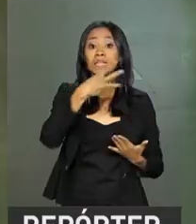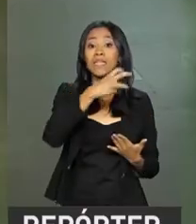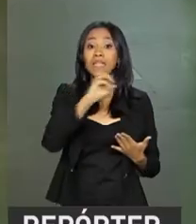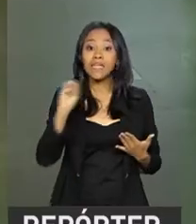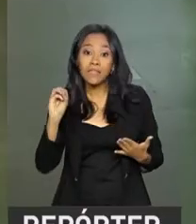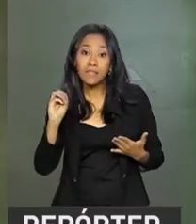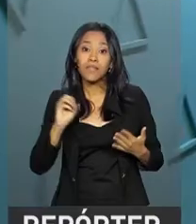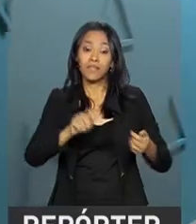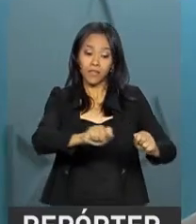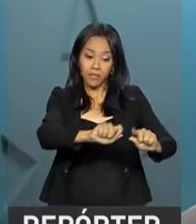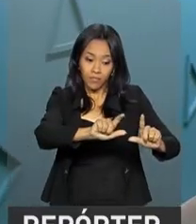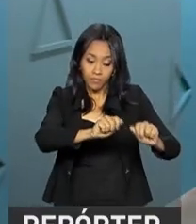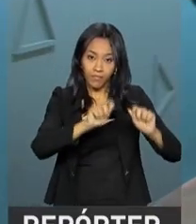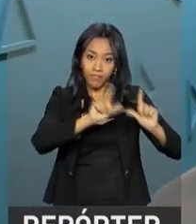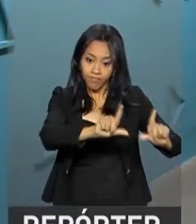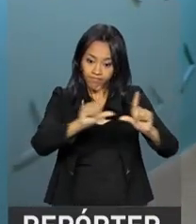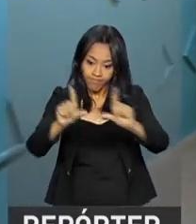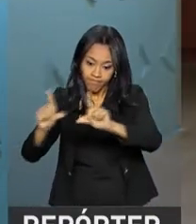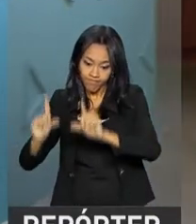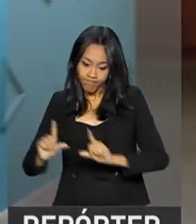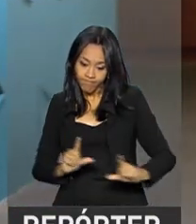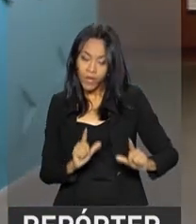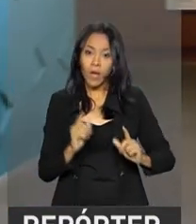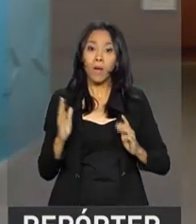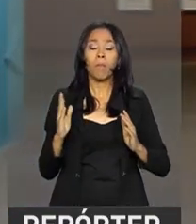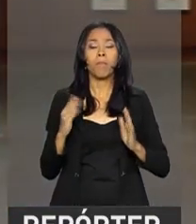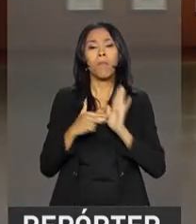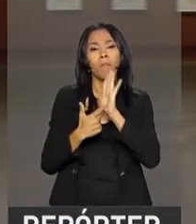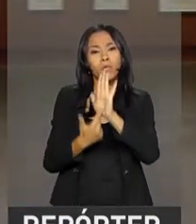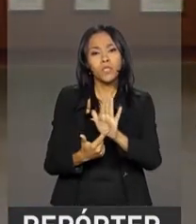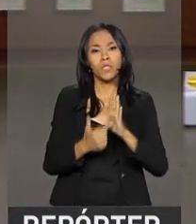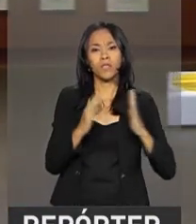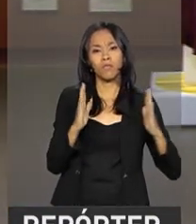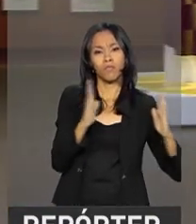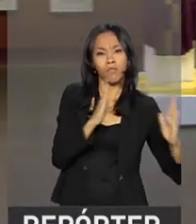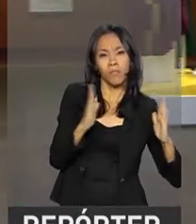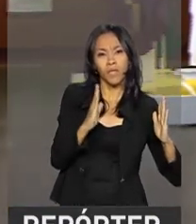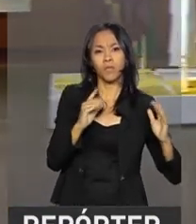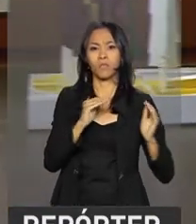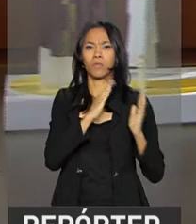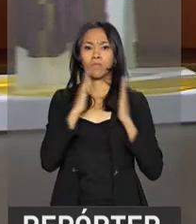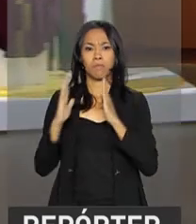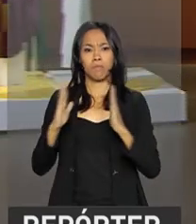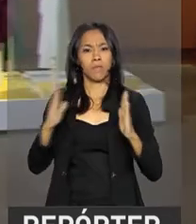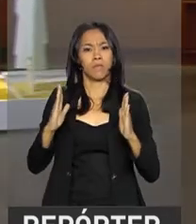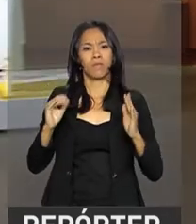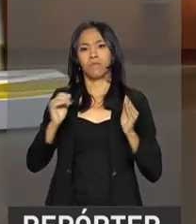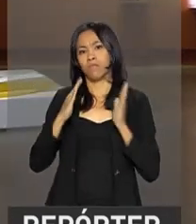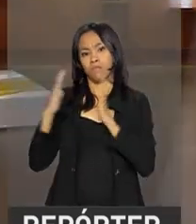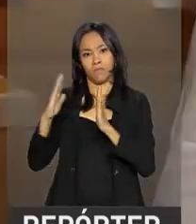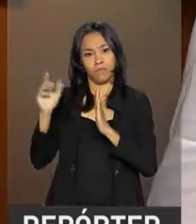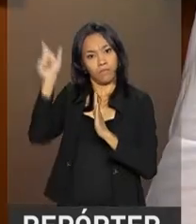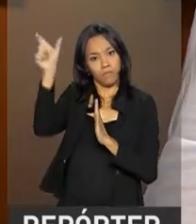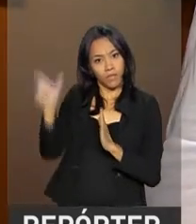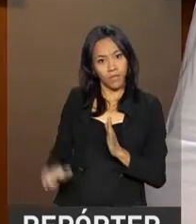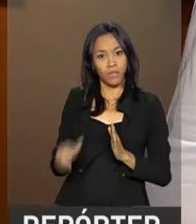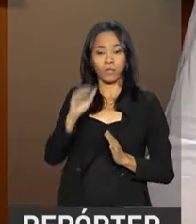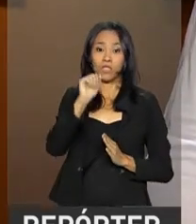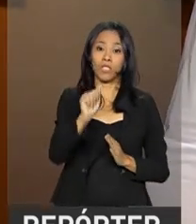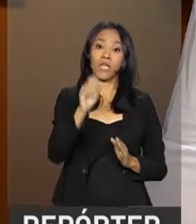fazem um apanhado das diferentes fases do artista importância do ato para a arte brasileira